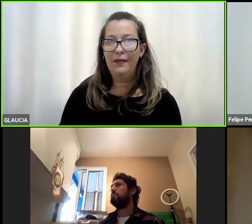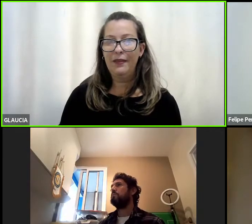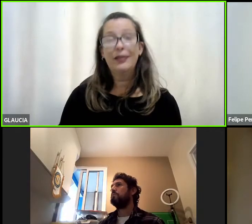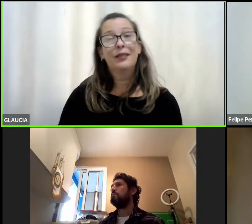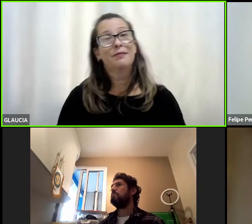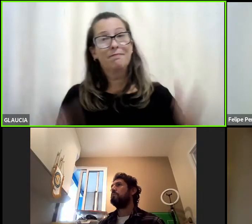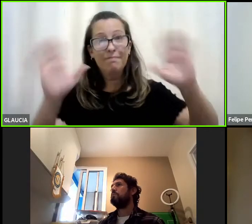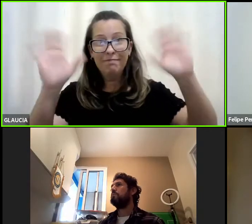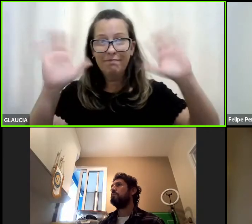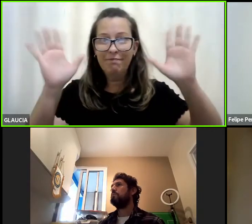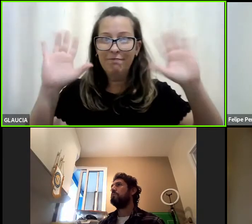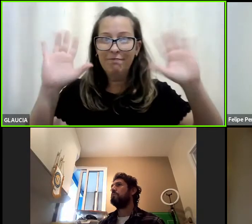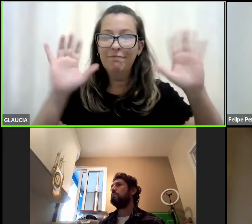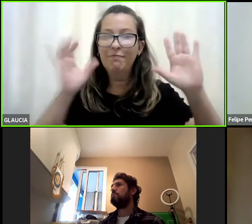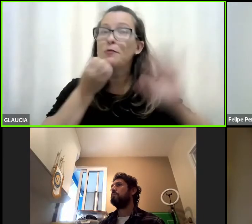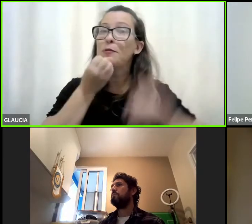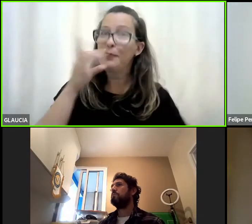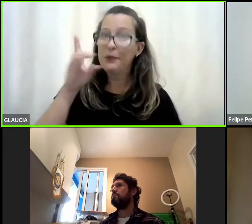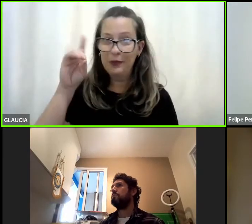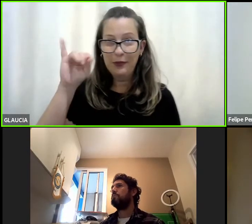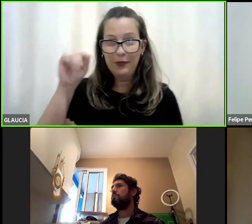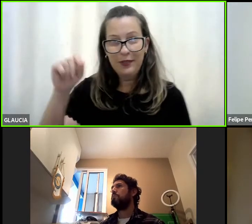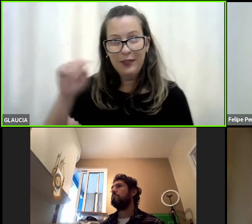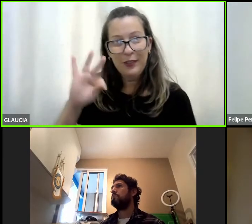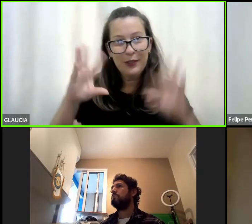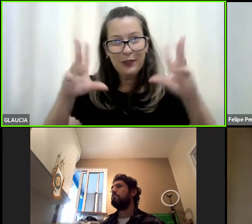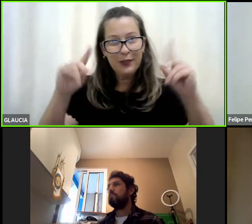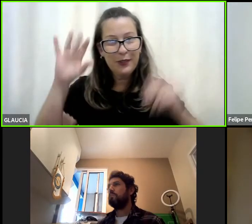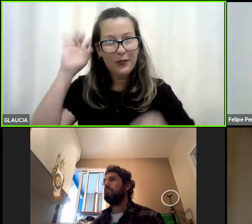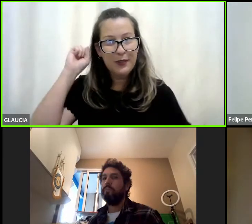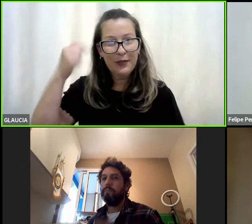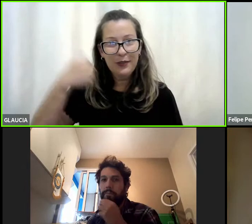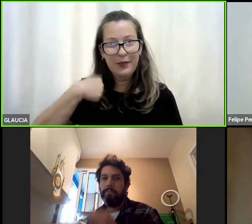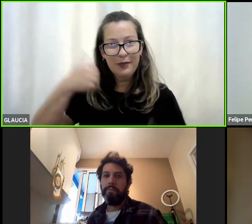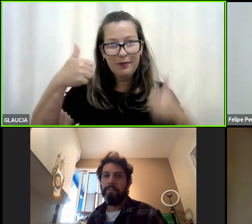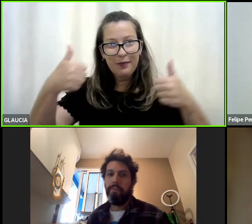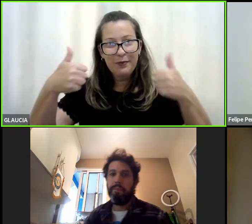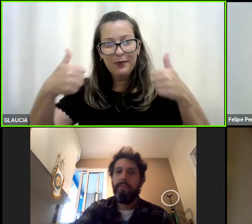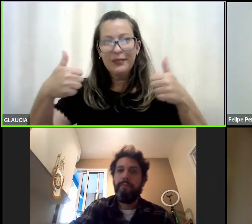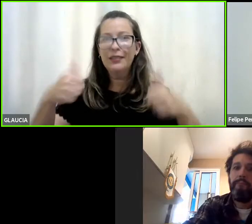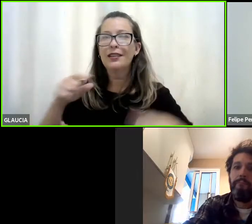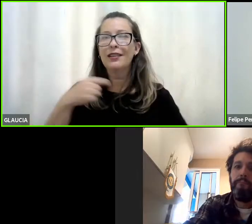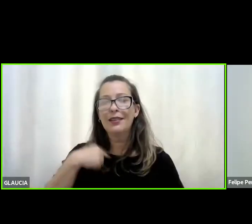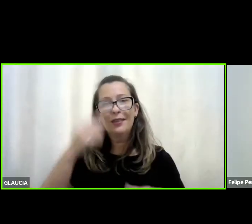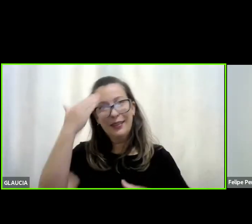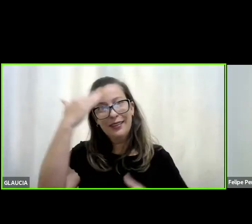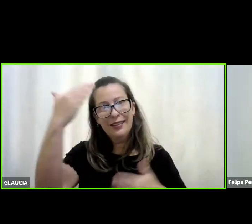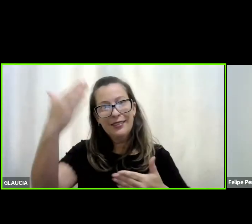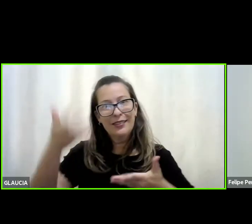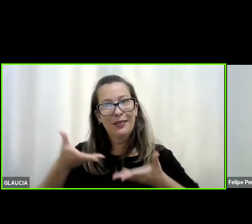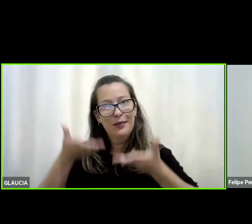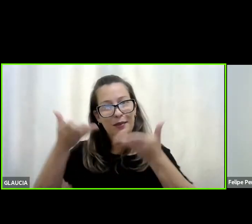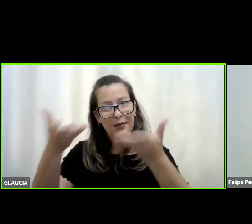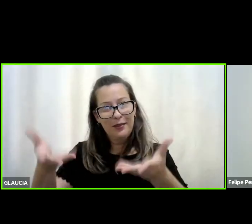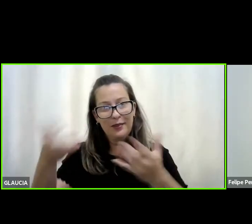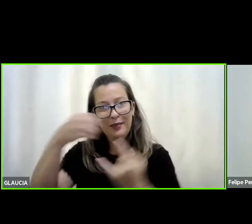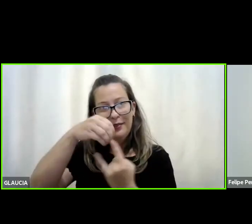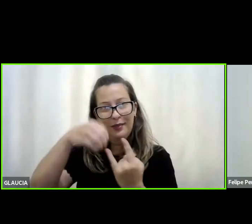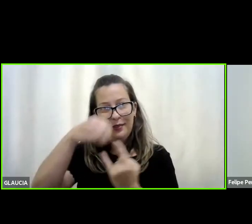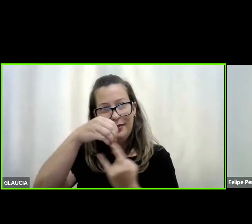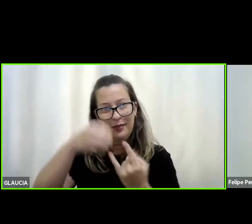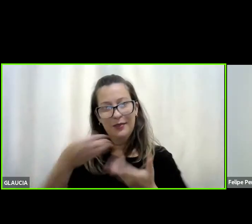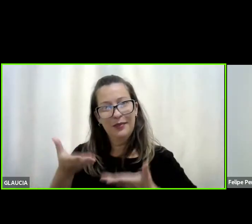Bom dia. Acho que todos aí me escutam. Queria agradecer ao convite da Fiocruz.